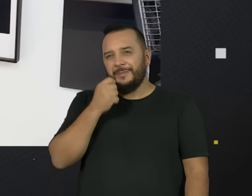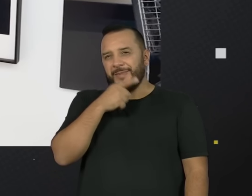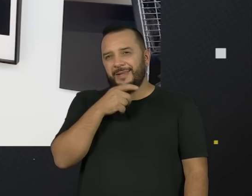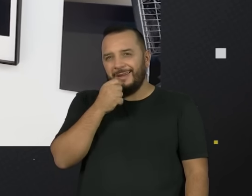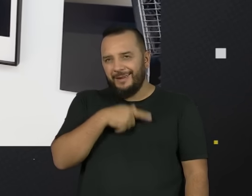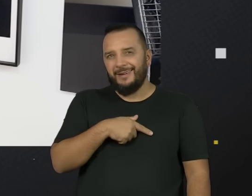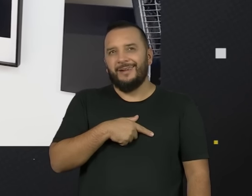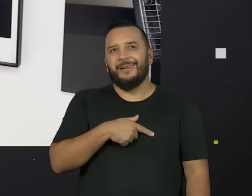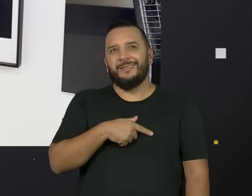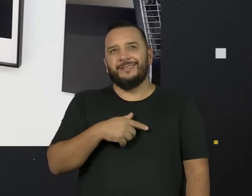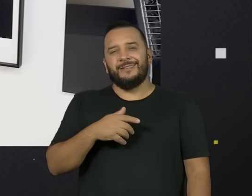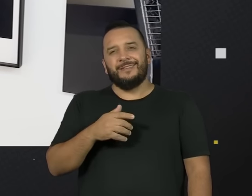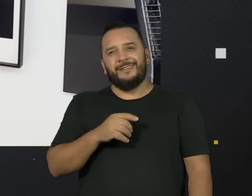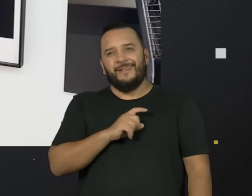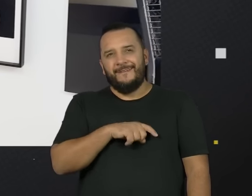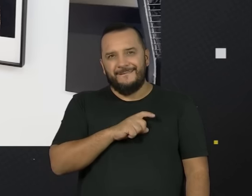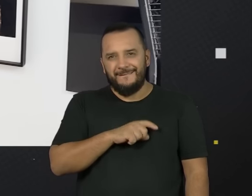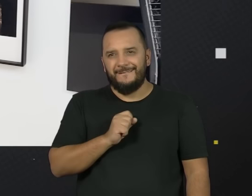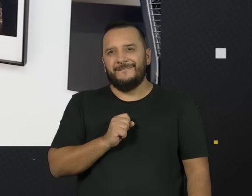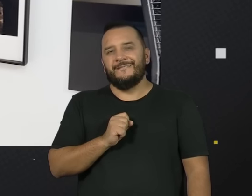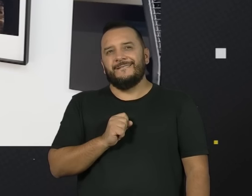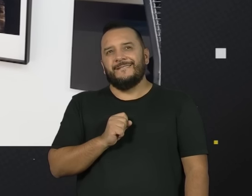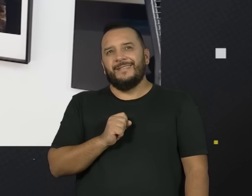tem uma ironia, entende